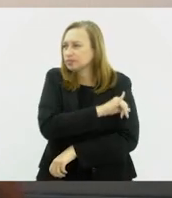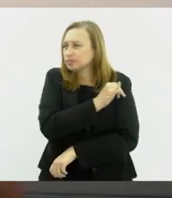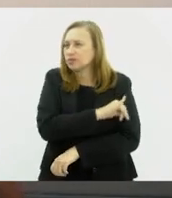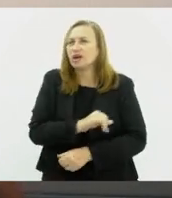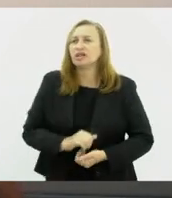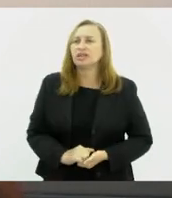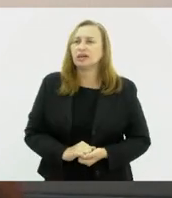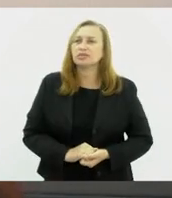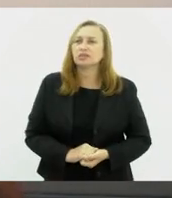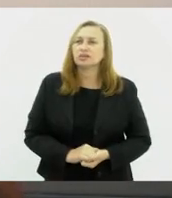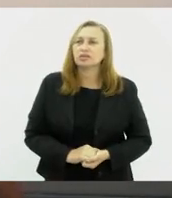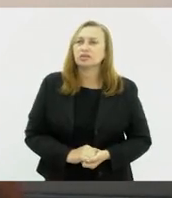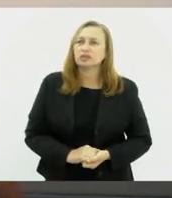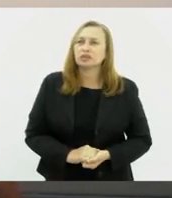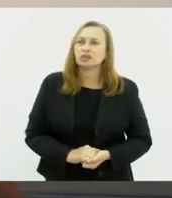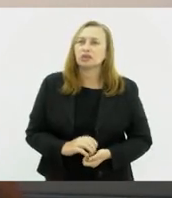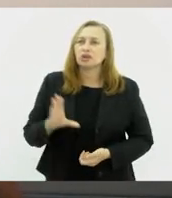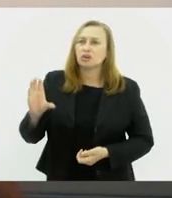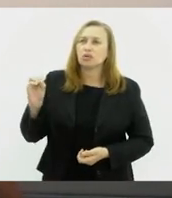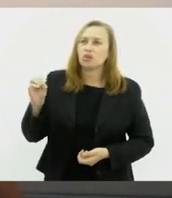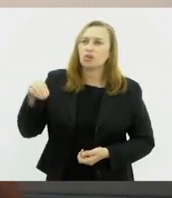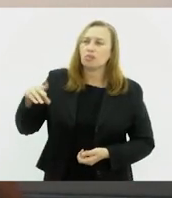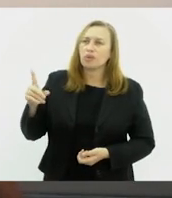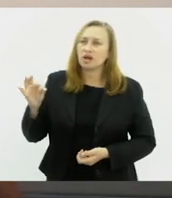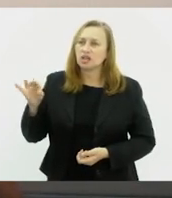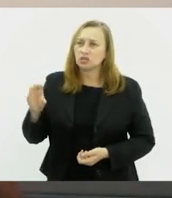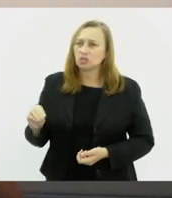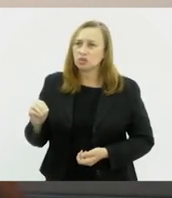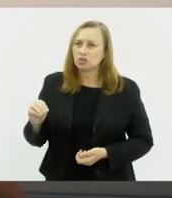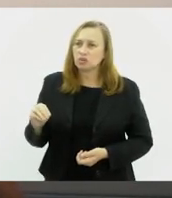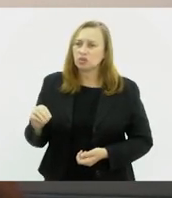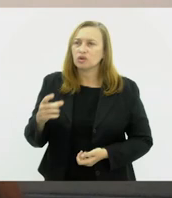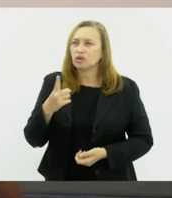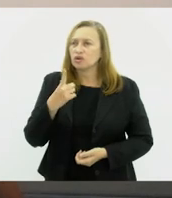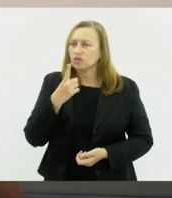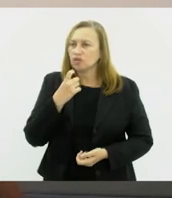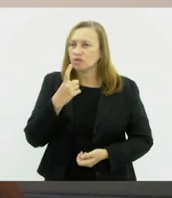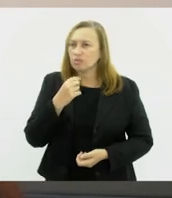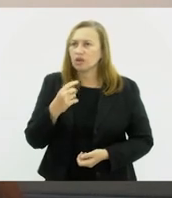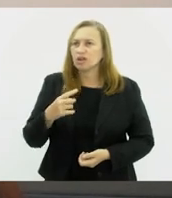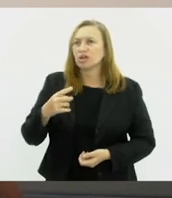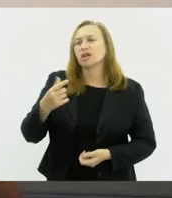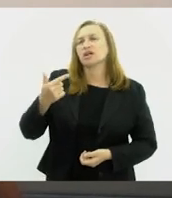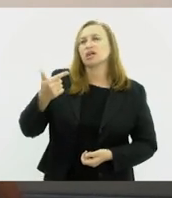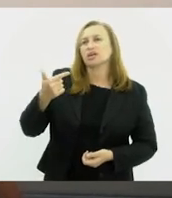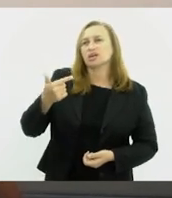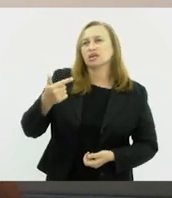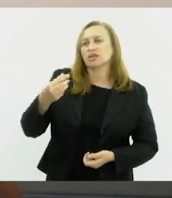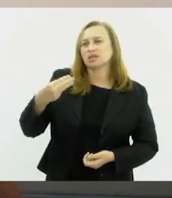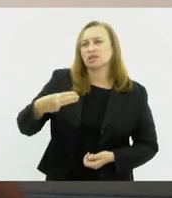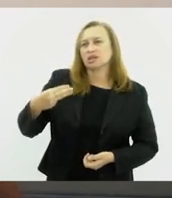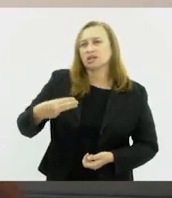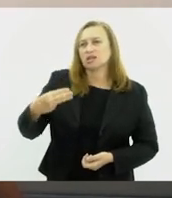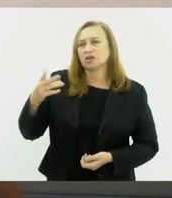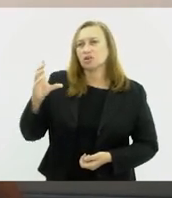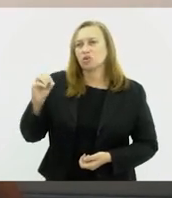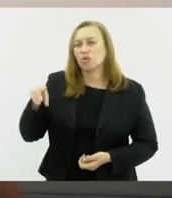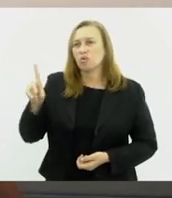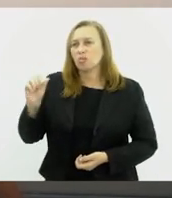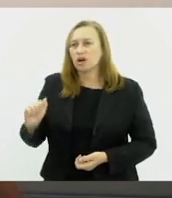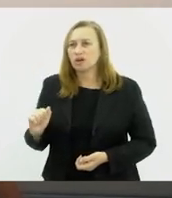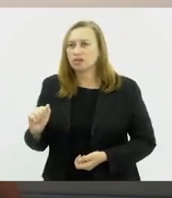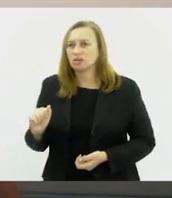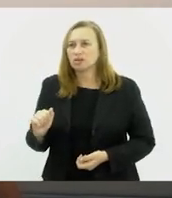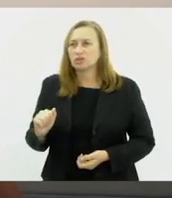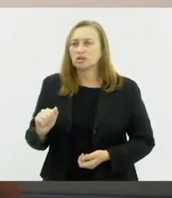ficar o comando vermelho terceiro comando milícia e o jornal botando aí todo dia o cara lá na televisão pegamos não sei o